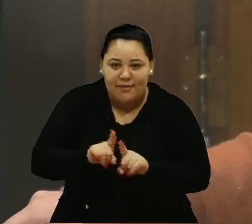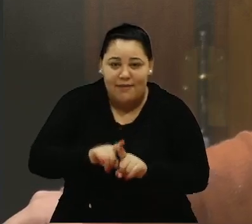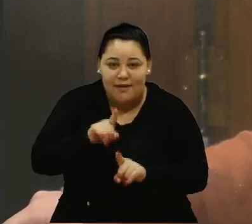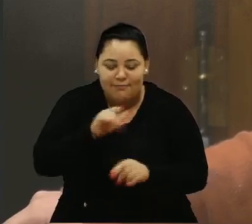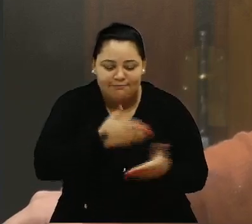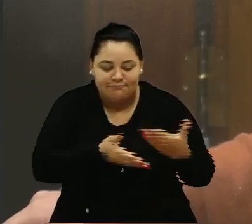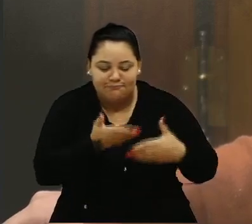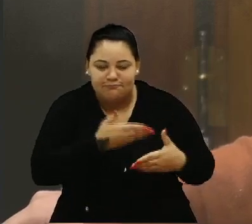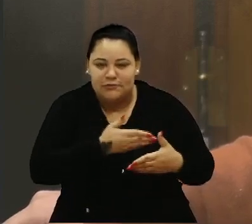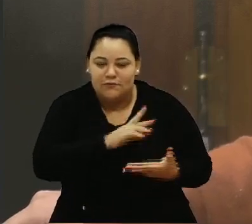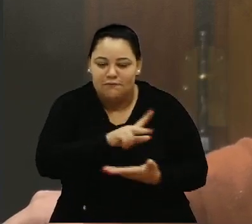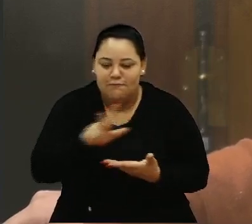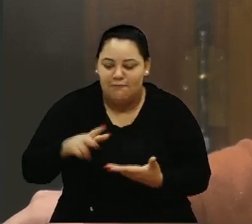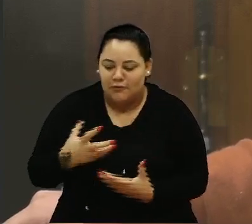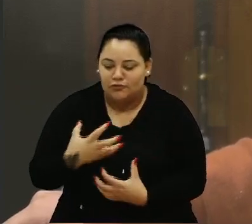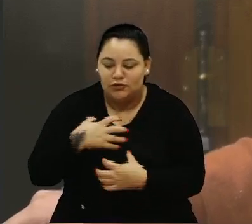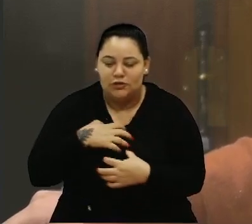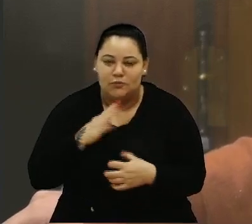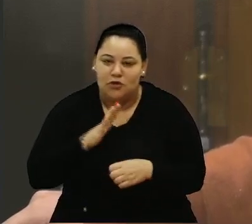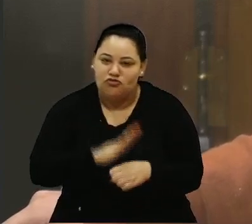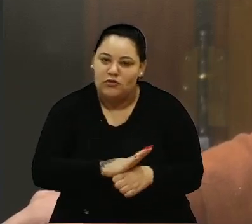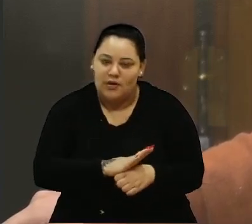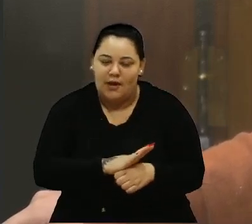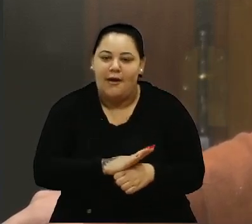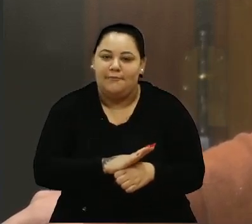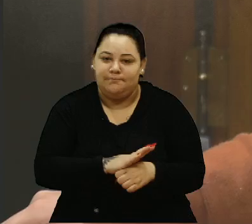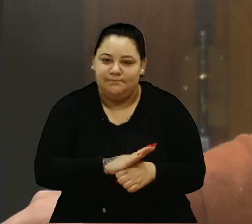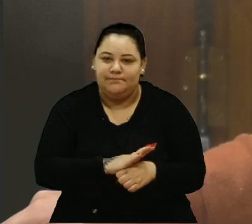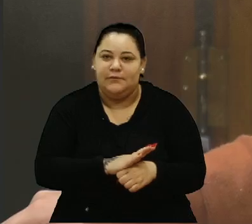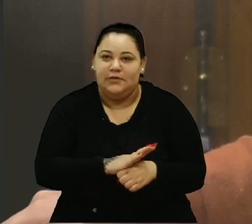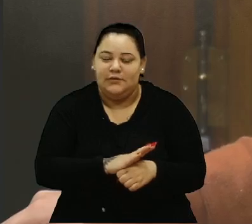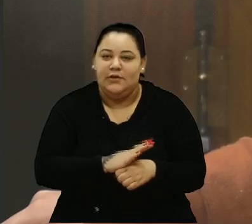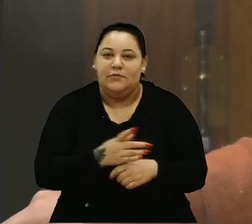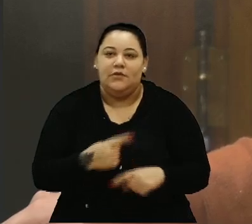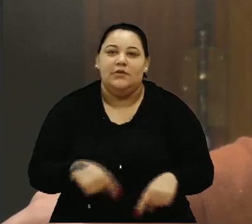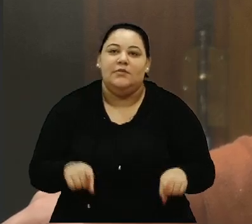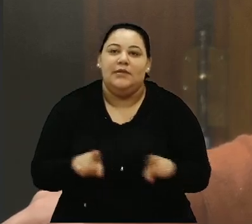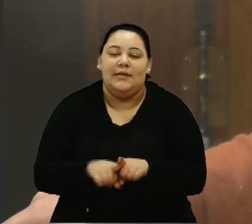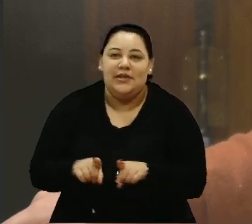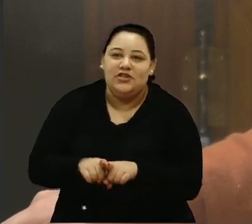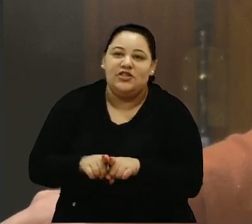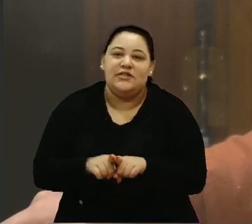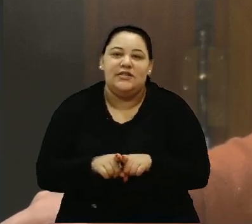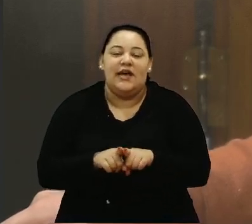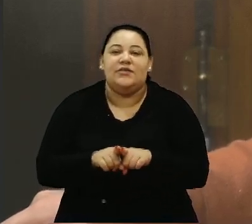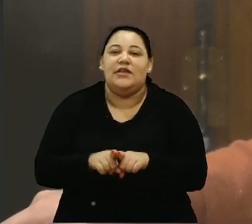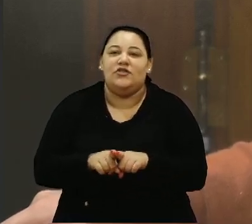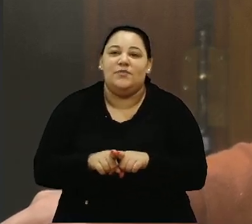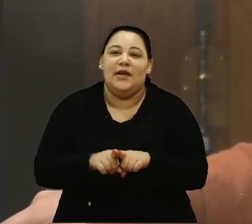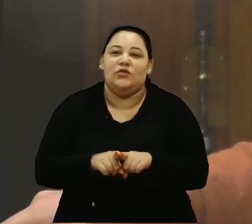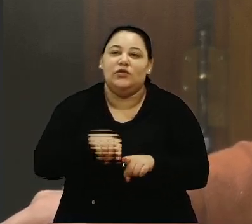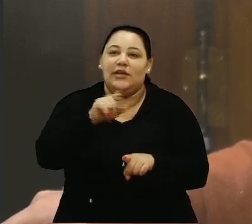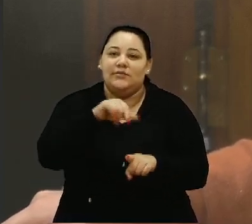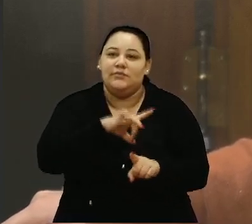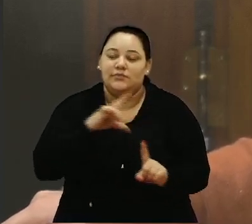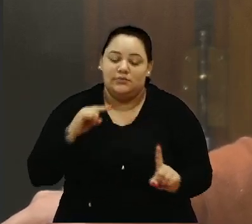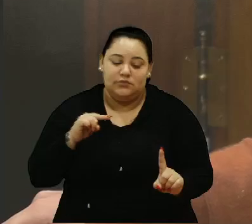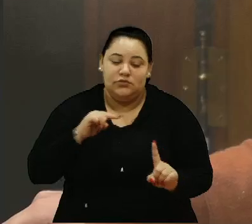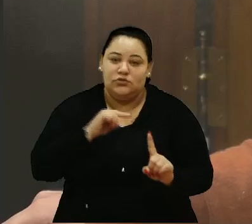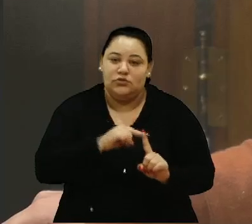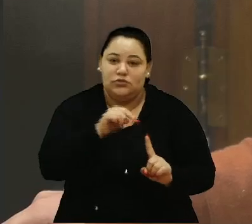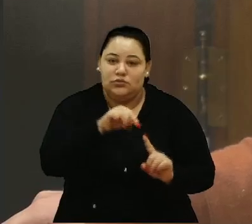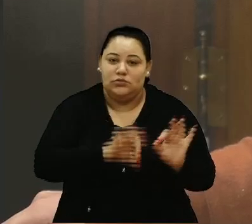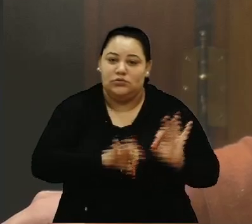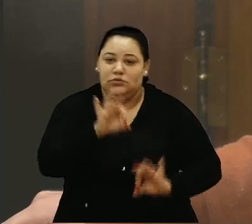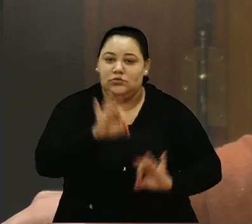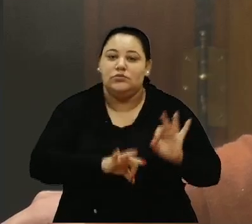população, diminuindo assim o impacto das dores diárias. Tendo em vista esse importante projeto, essa importante iniciativa